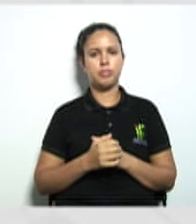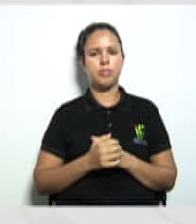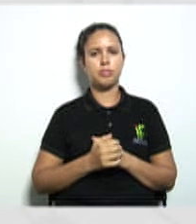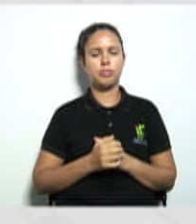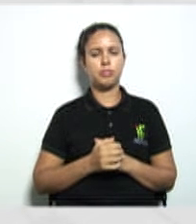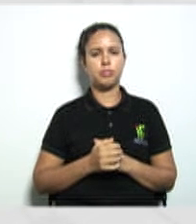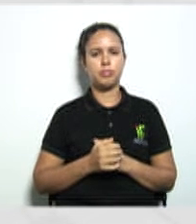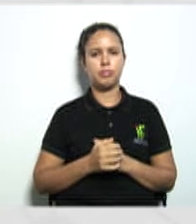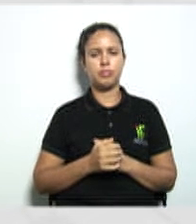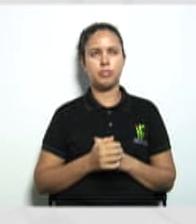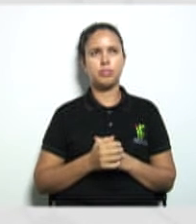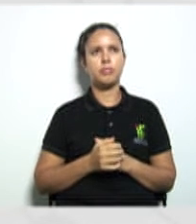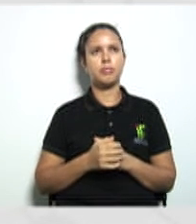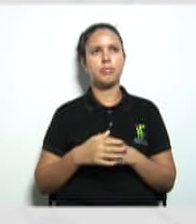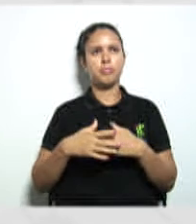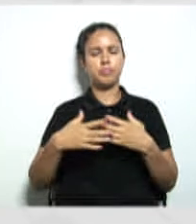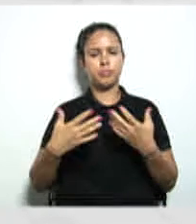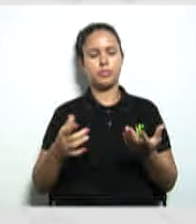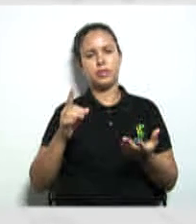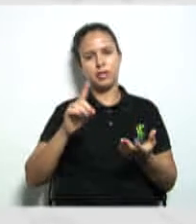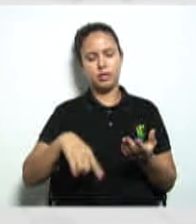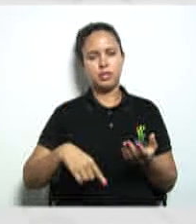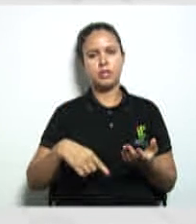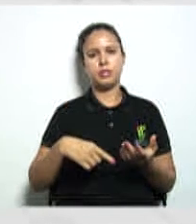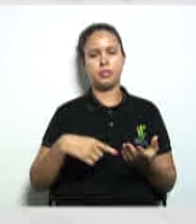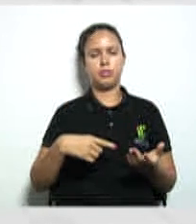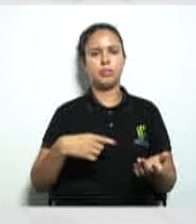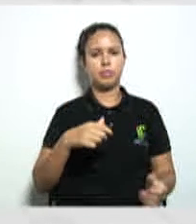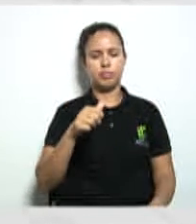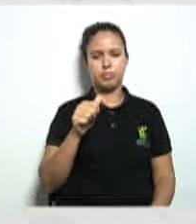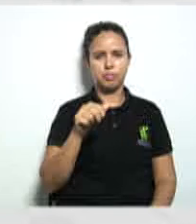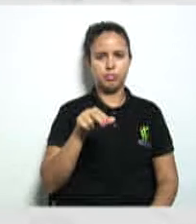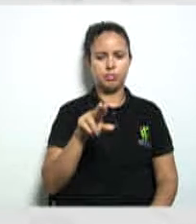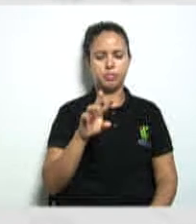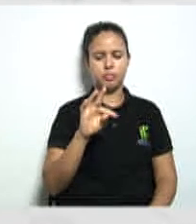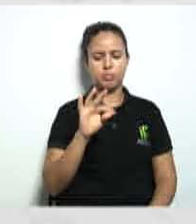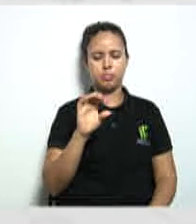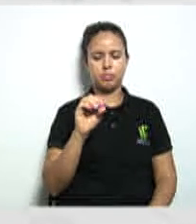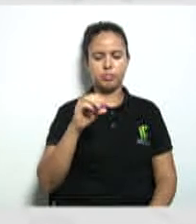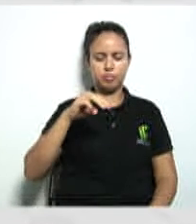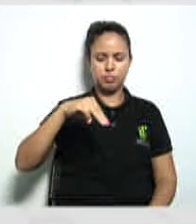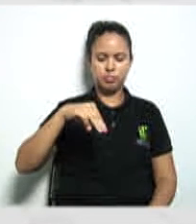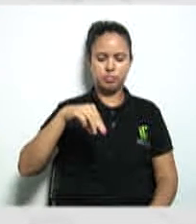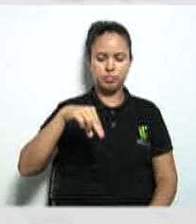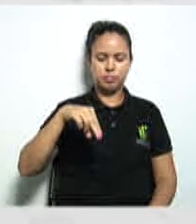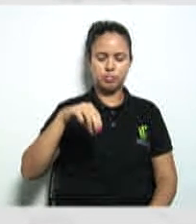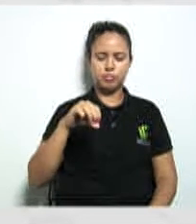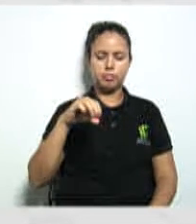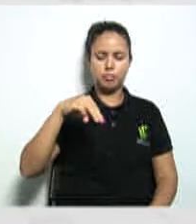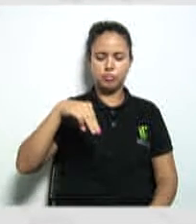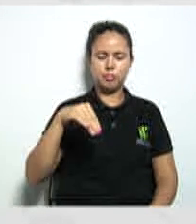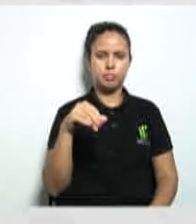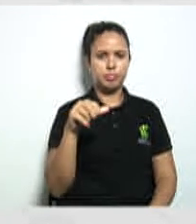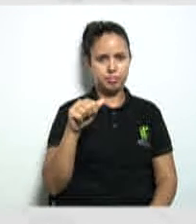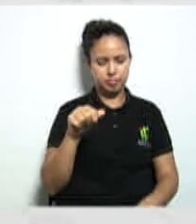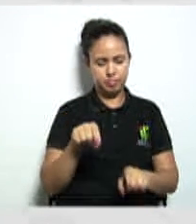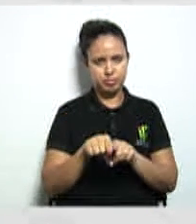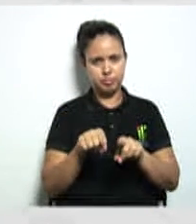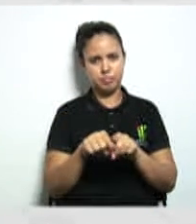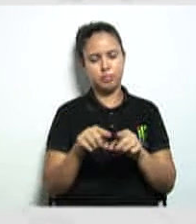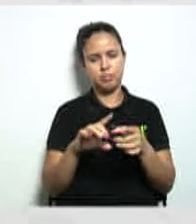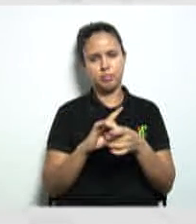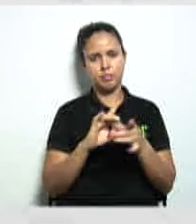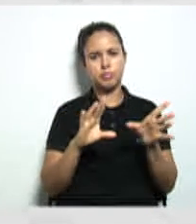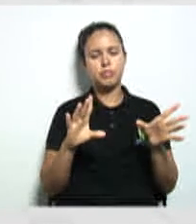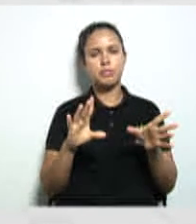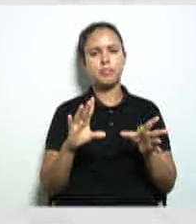esse trecho ele se refere ao princípio da autonomia e da independência, tá bom? E